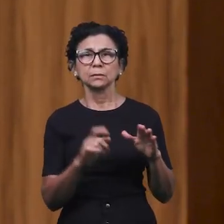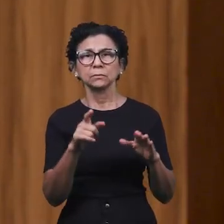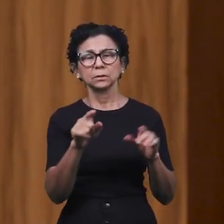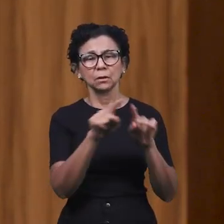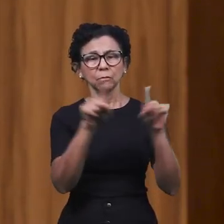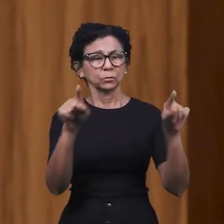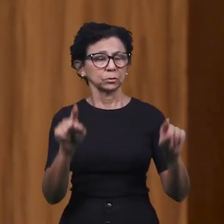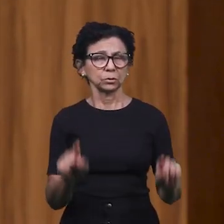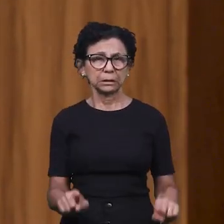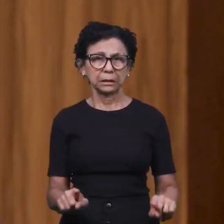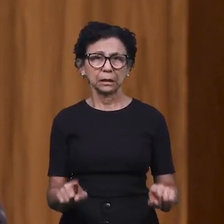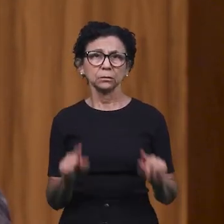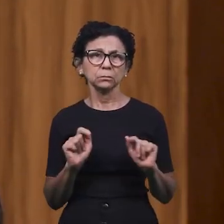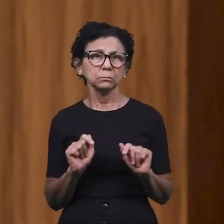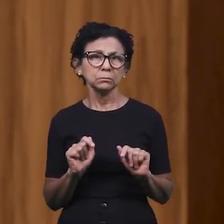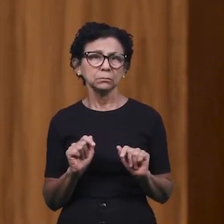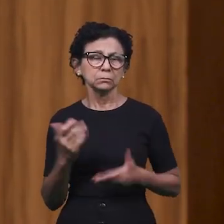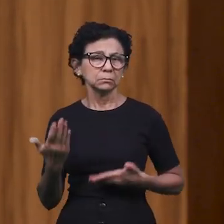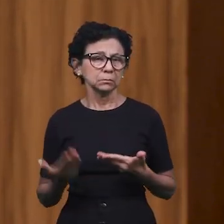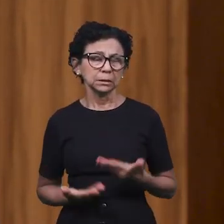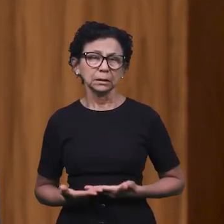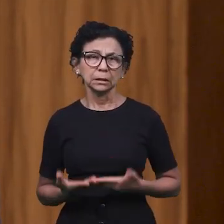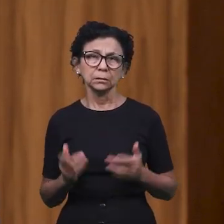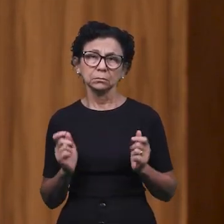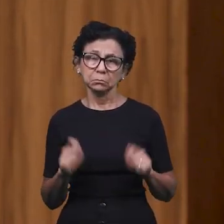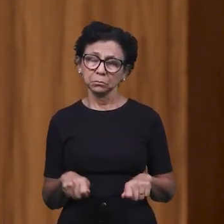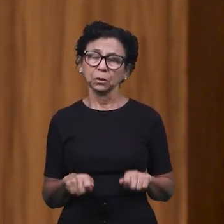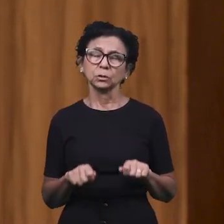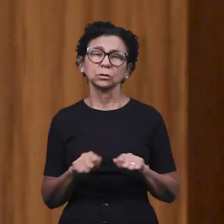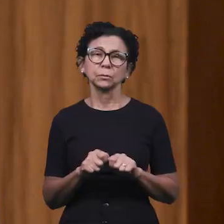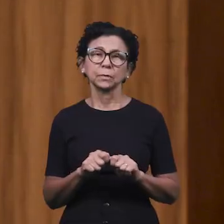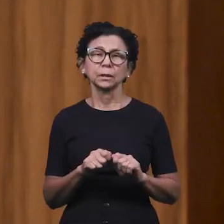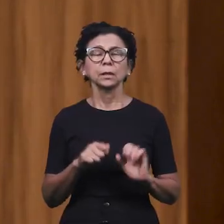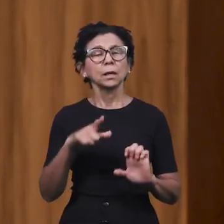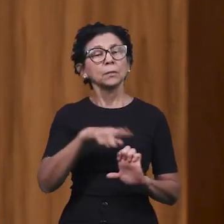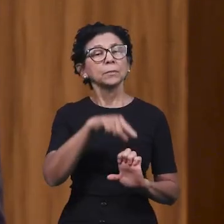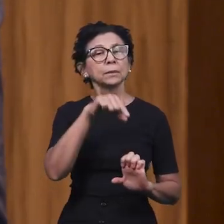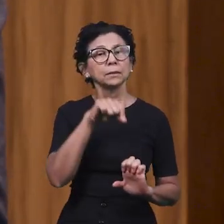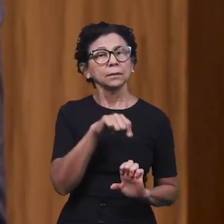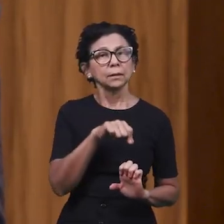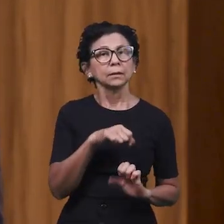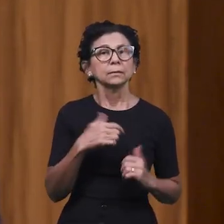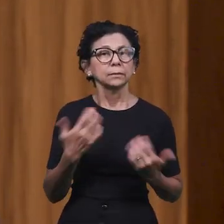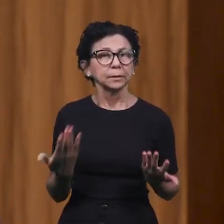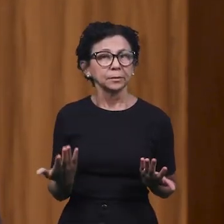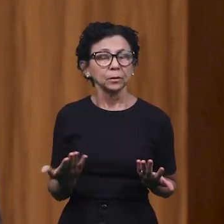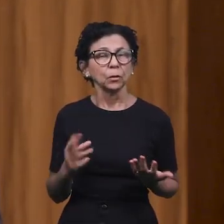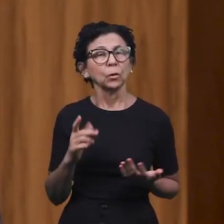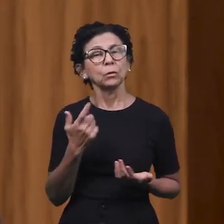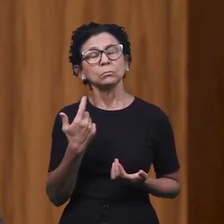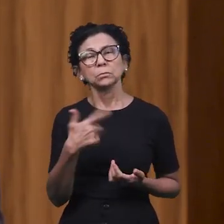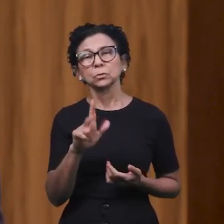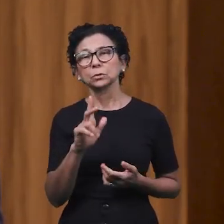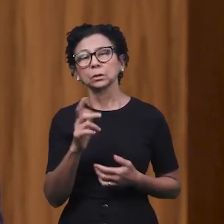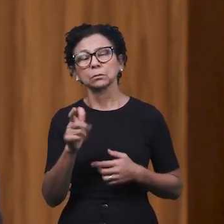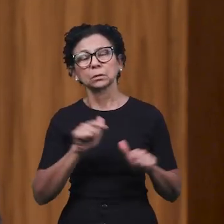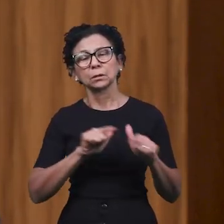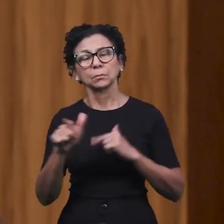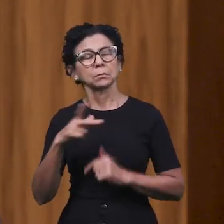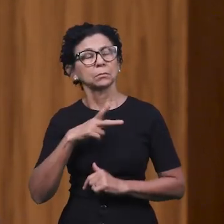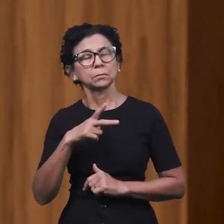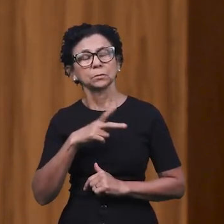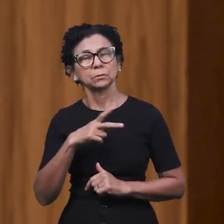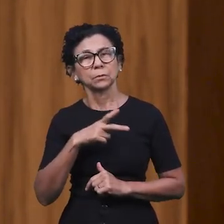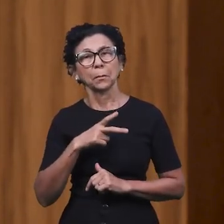ser empreendedores na gestão de um negócio. Então, Neemias ali, ele empreende,